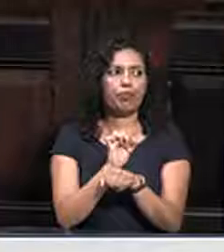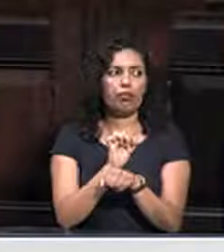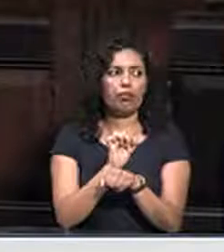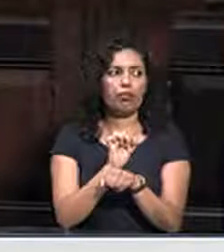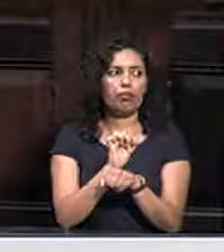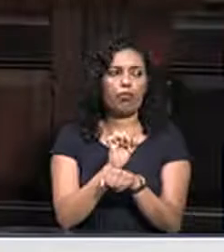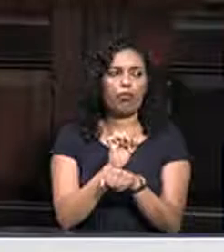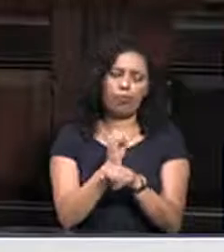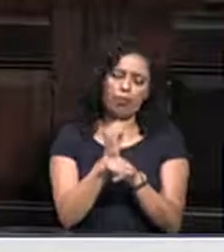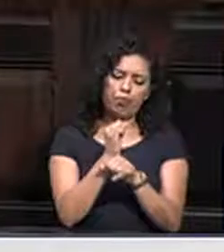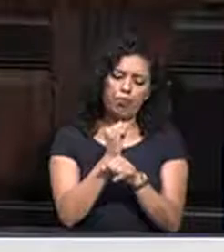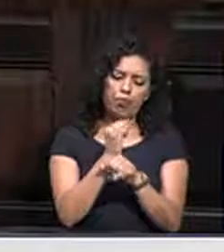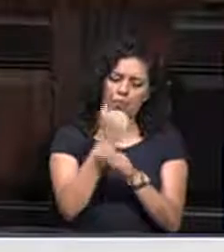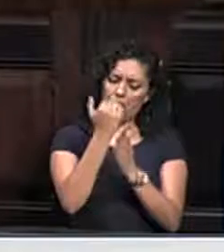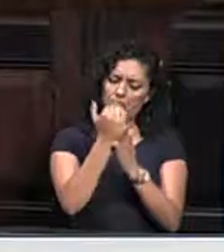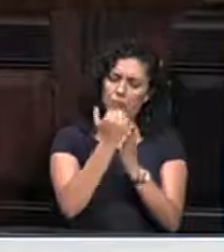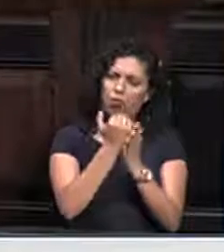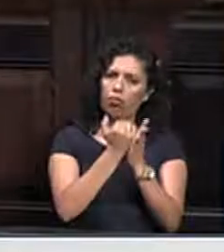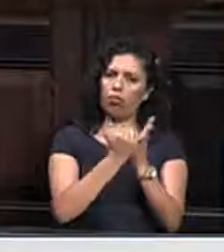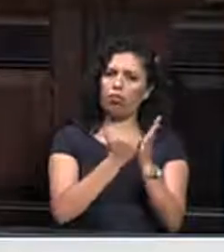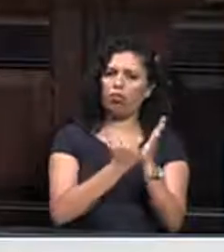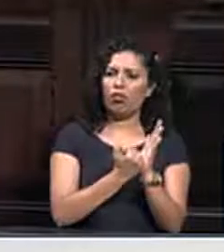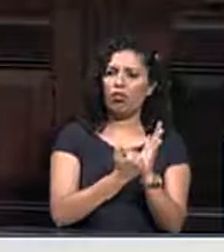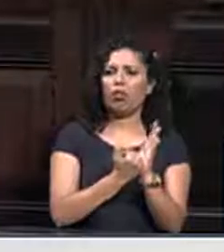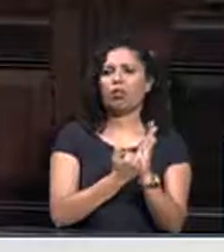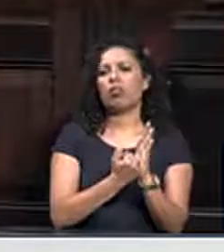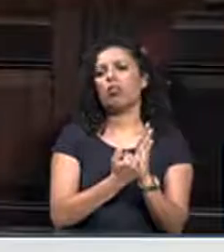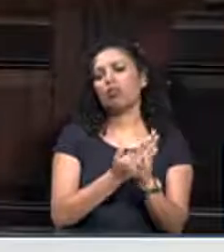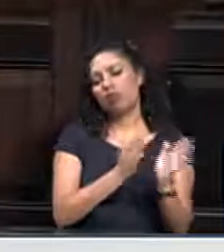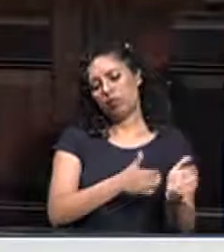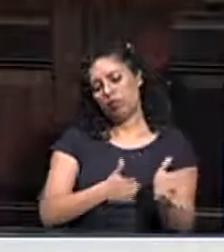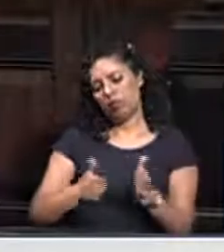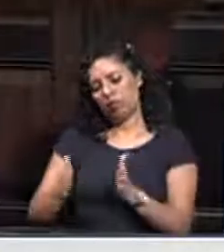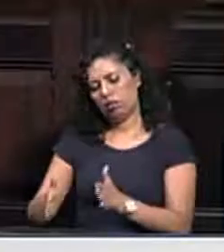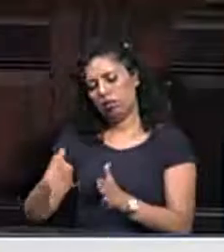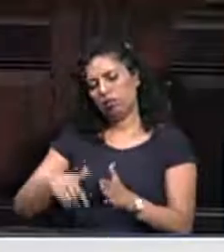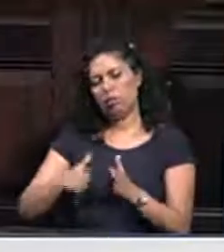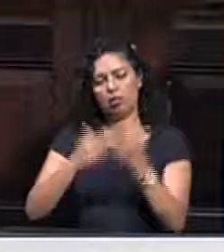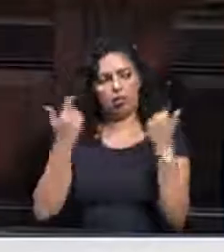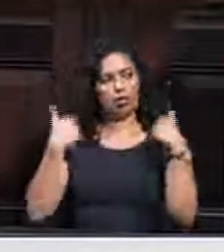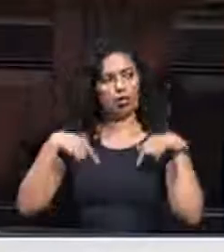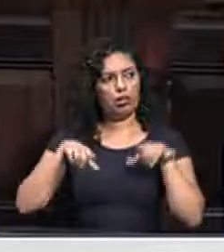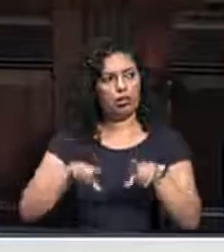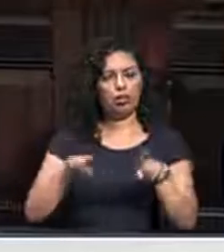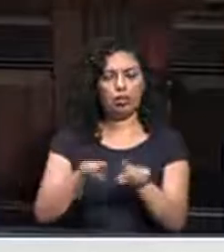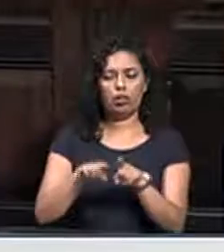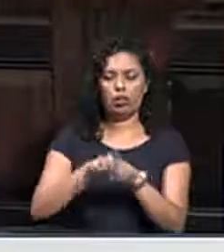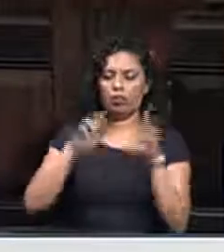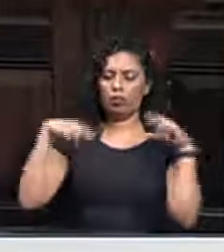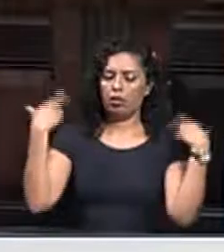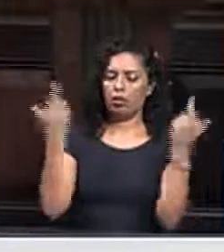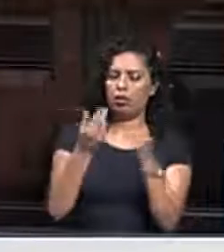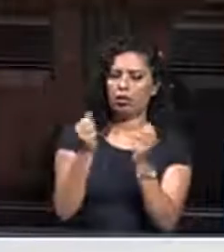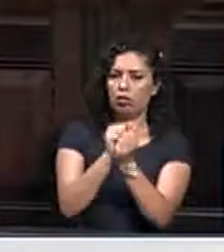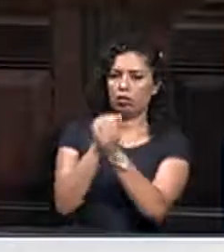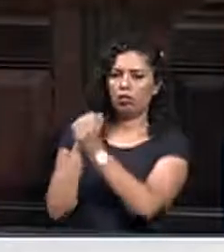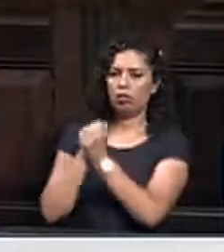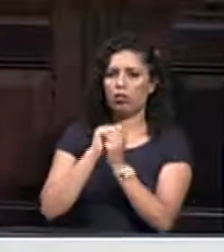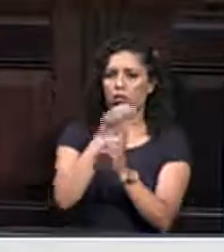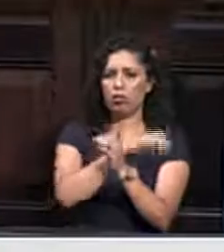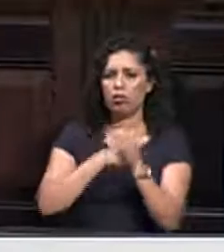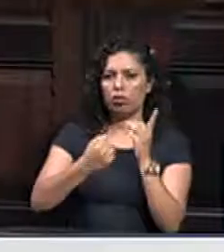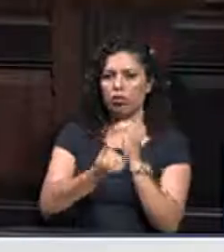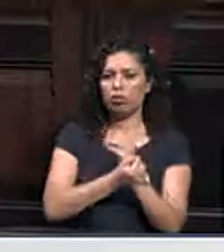o processo de tramitação dele aqui na casa, a realização da audiência pública, nossa